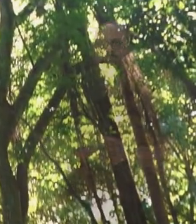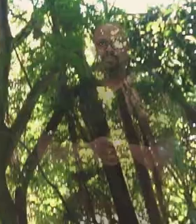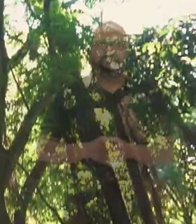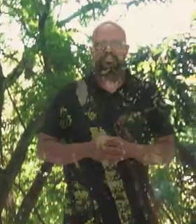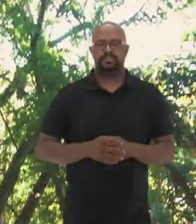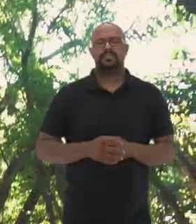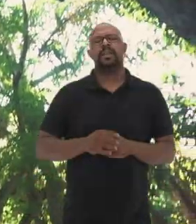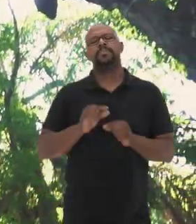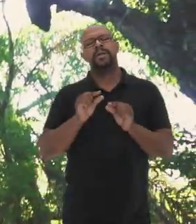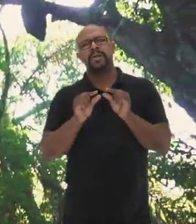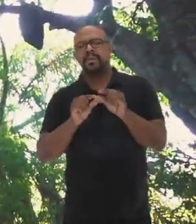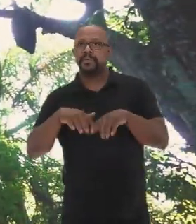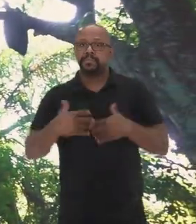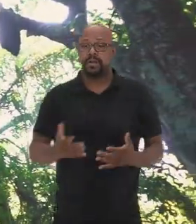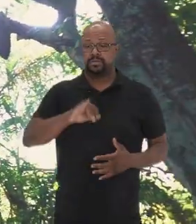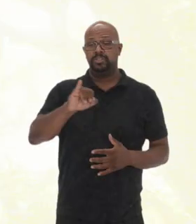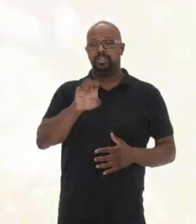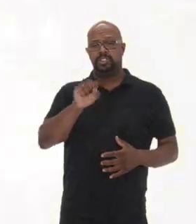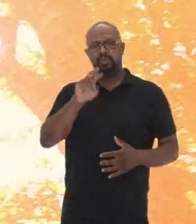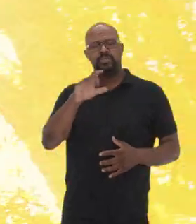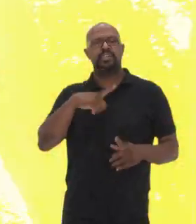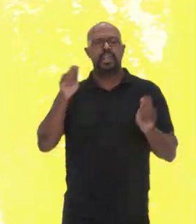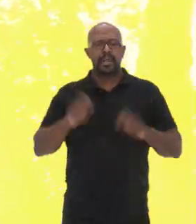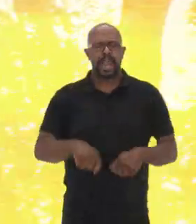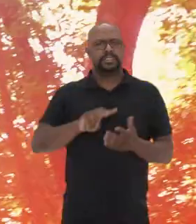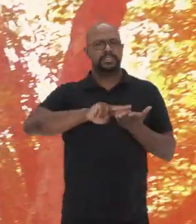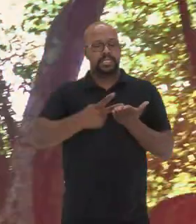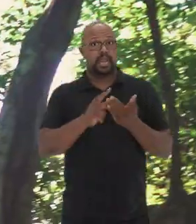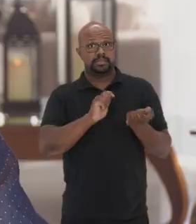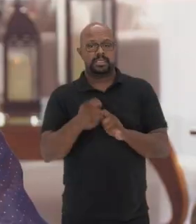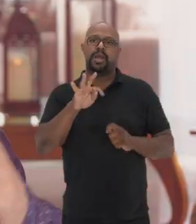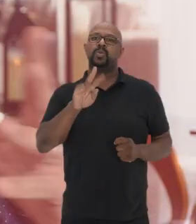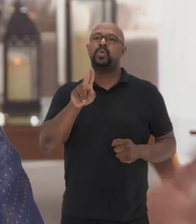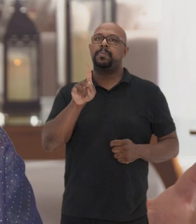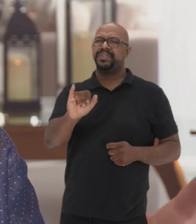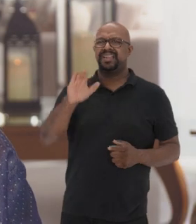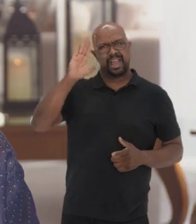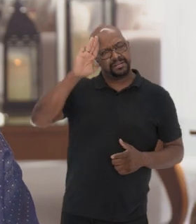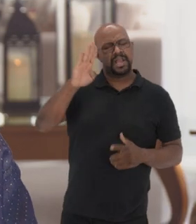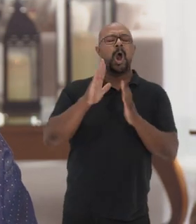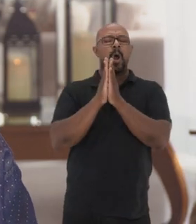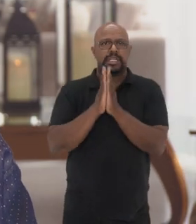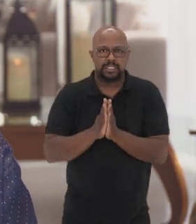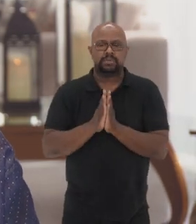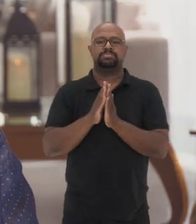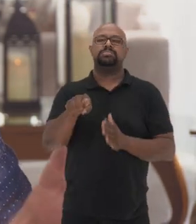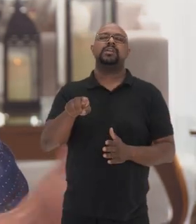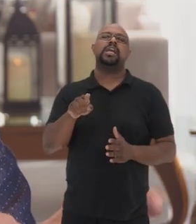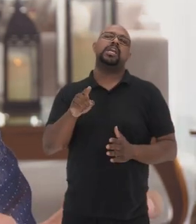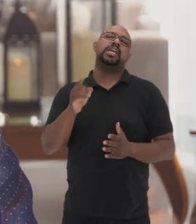e pouquíssimo tempo o Jesuítas foram capazes de traduzir para o Tupi as principais orações cristãs